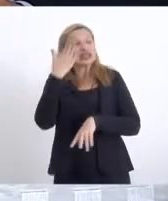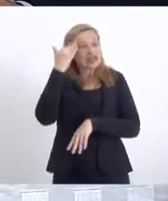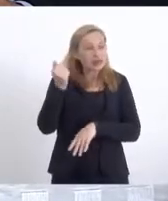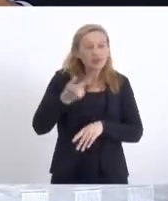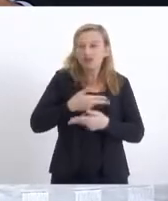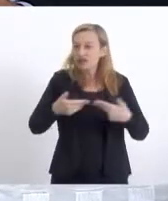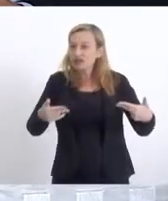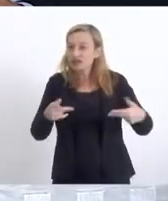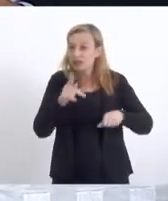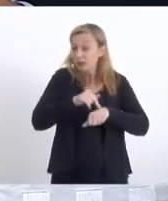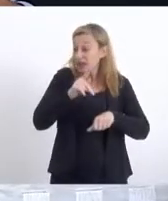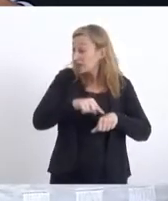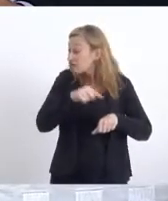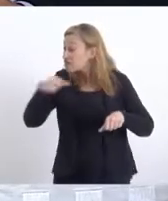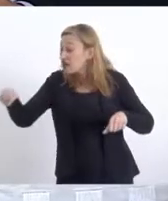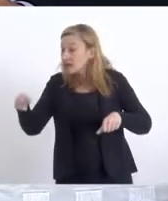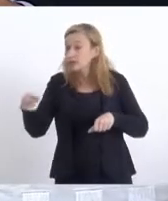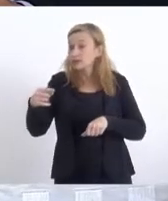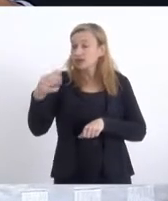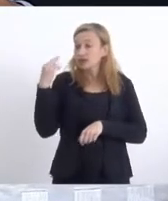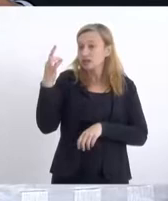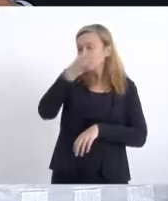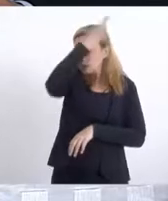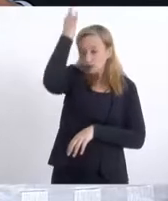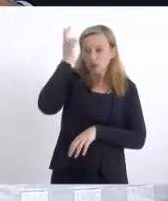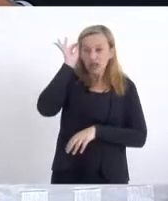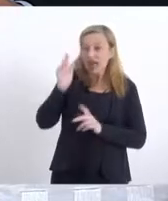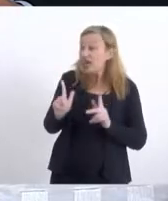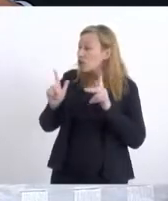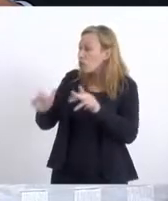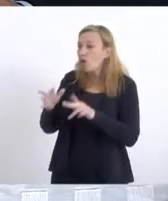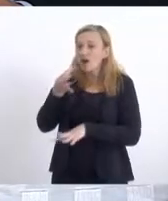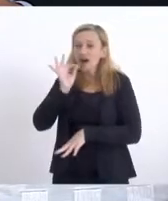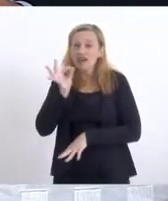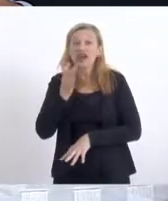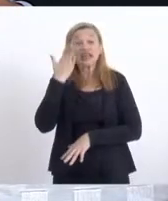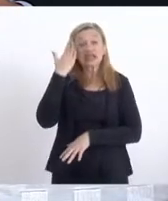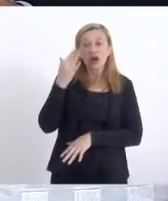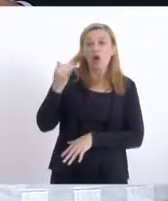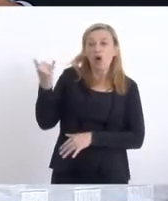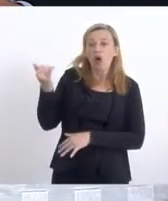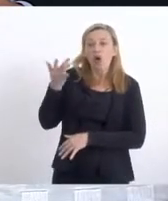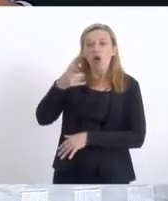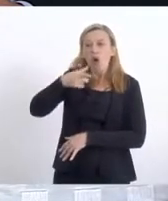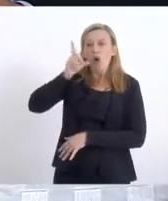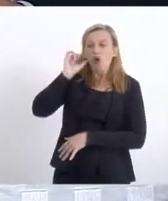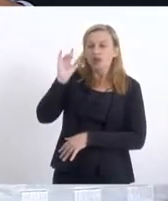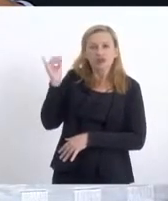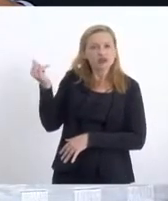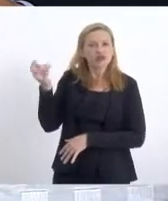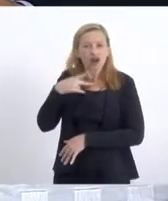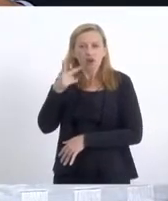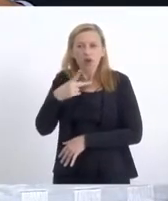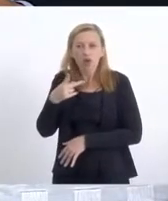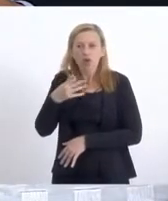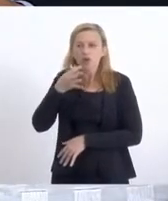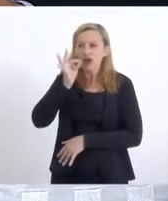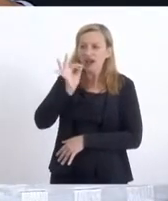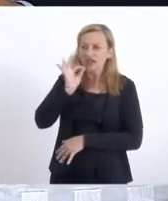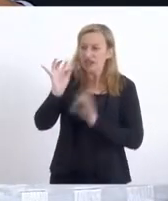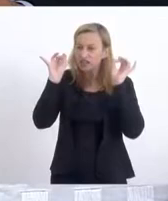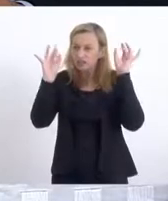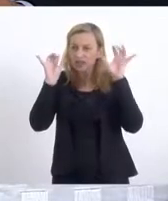sai daqui e vai para o Espírito Santo, como o café. Nós ouvimos ontem, Adilson, que o café de qualidade está saindo daqui e indo para o Espírito Santo.